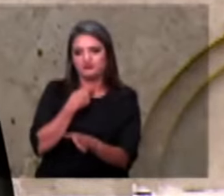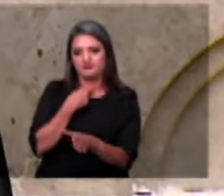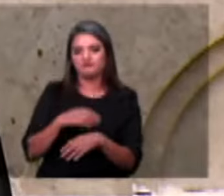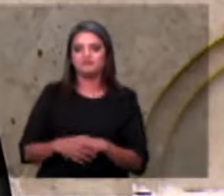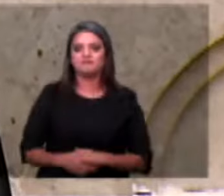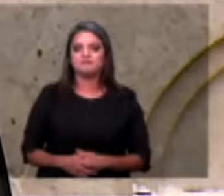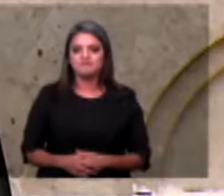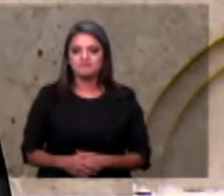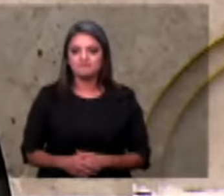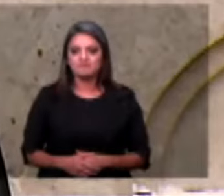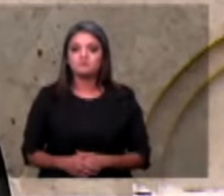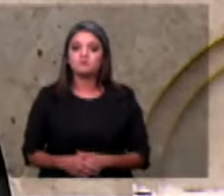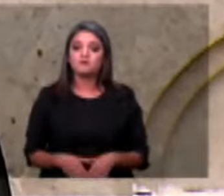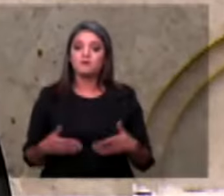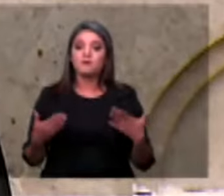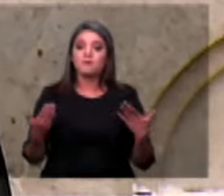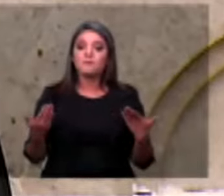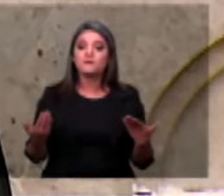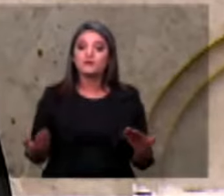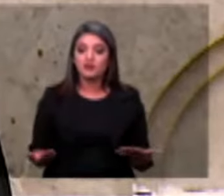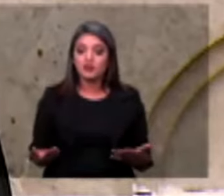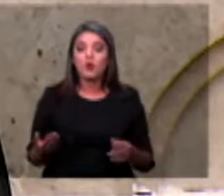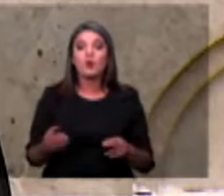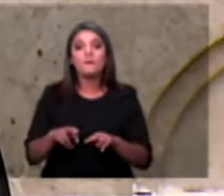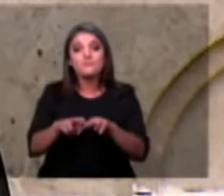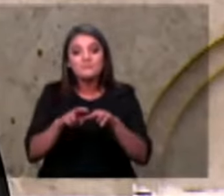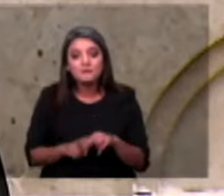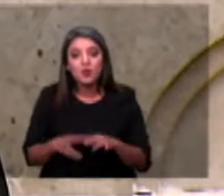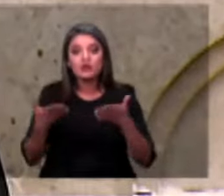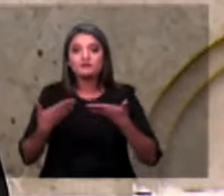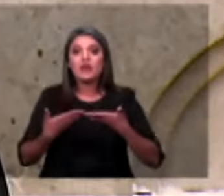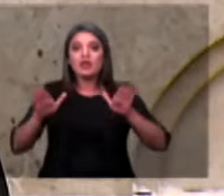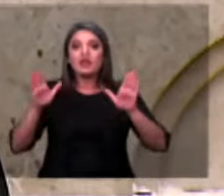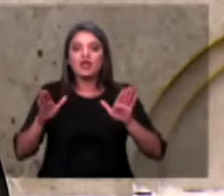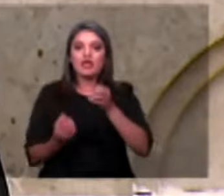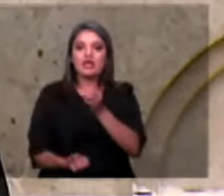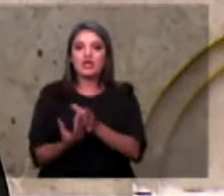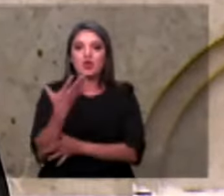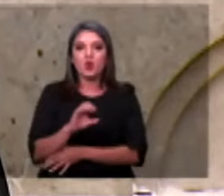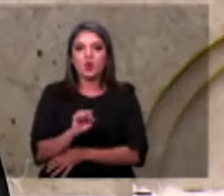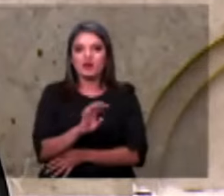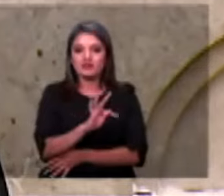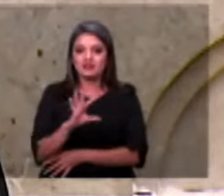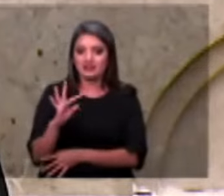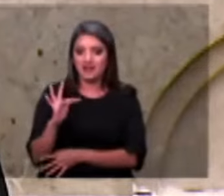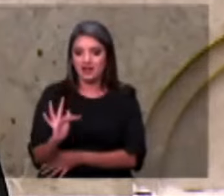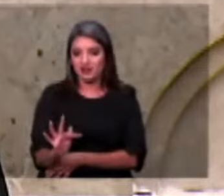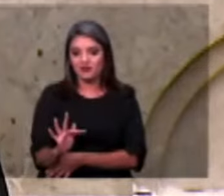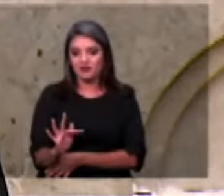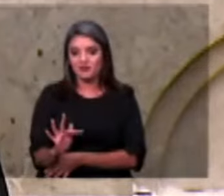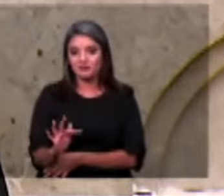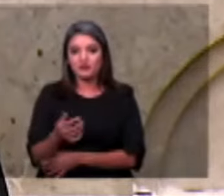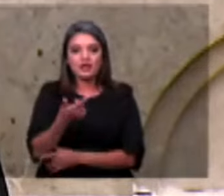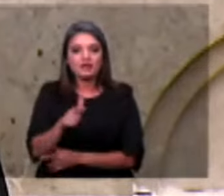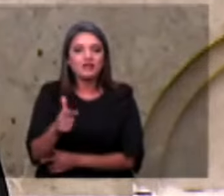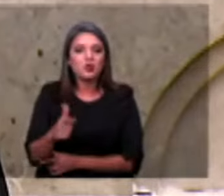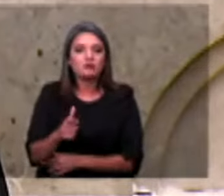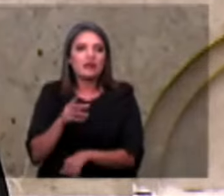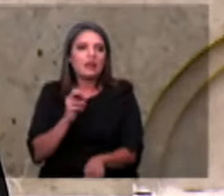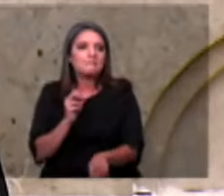passes. Eis para o que se criou o Supremo Tribunal Federal, que não tem empregos para